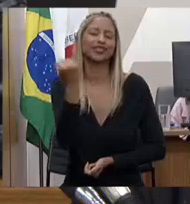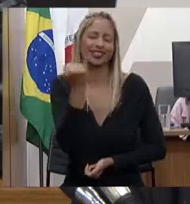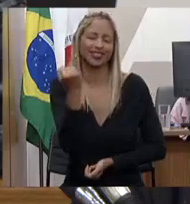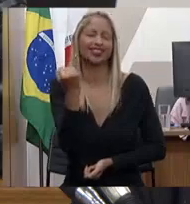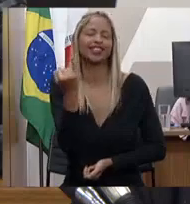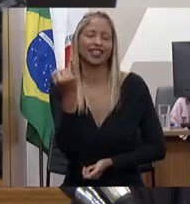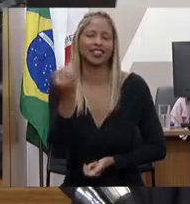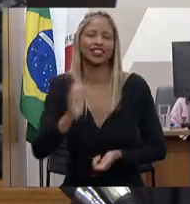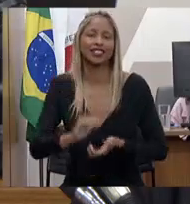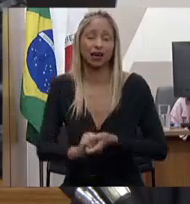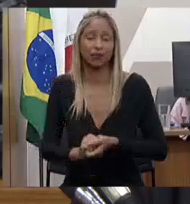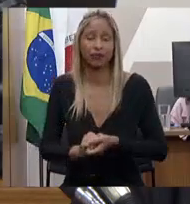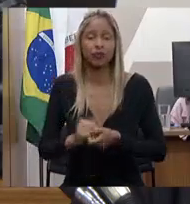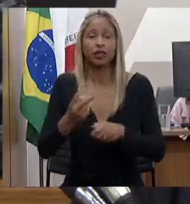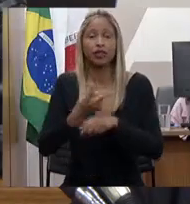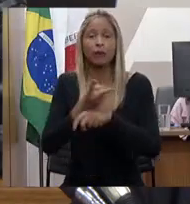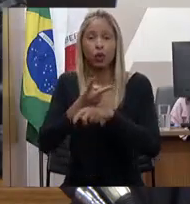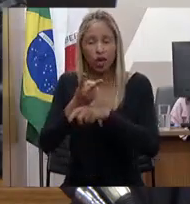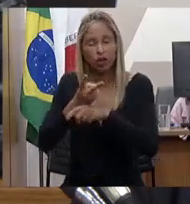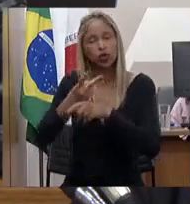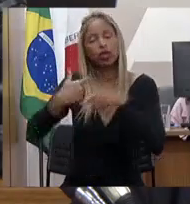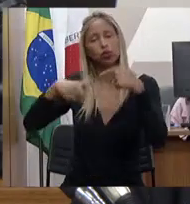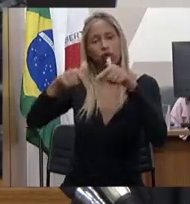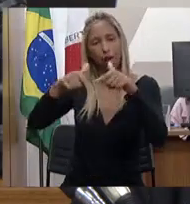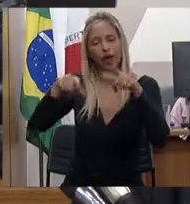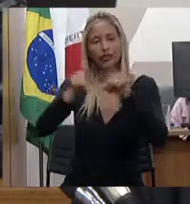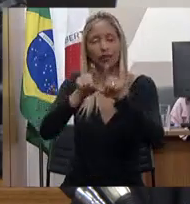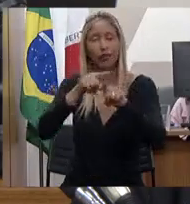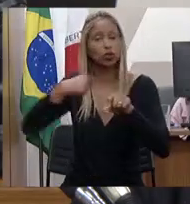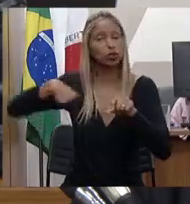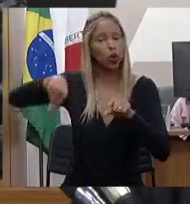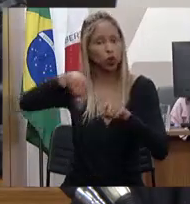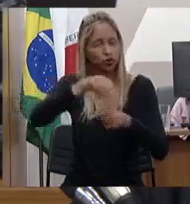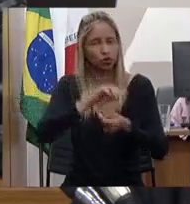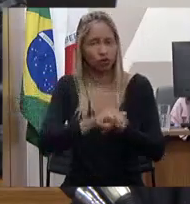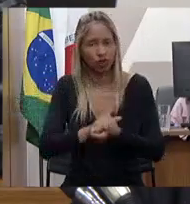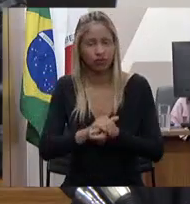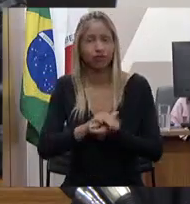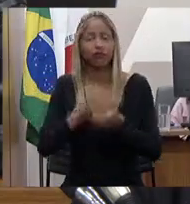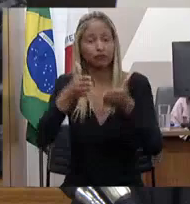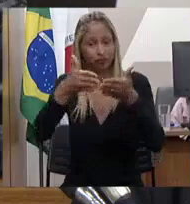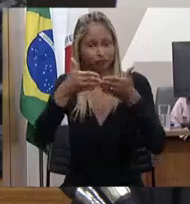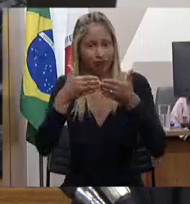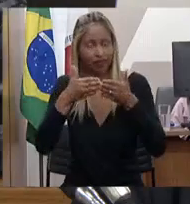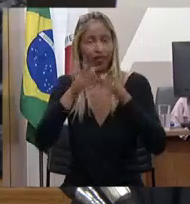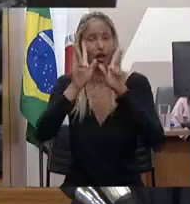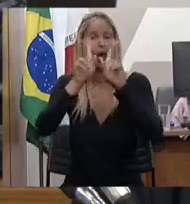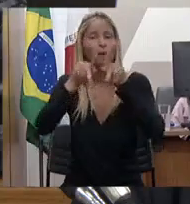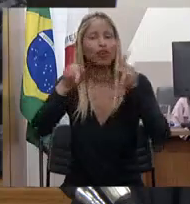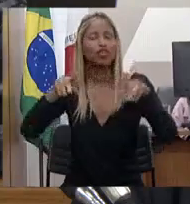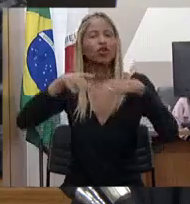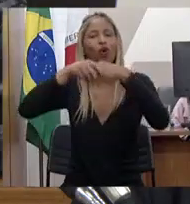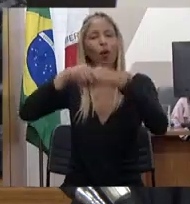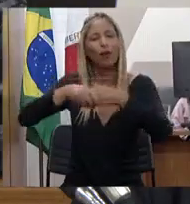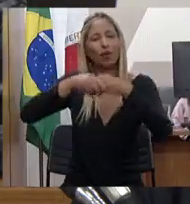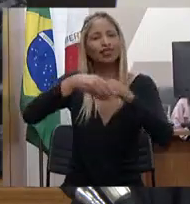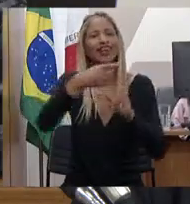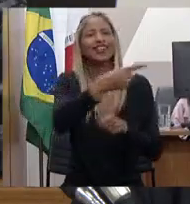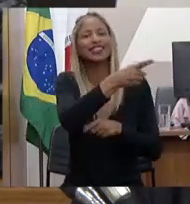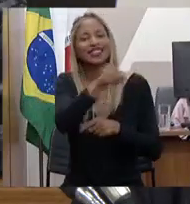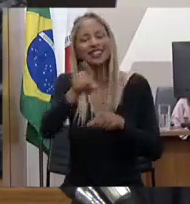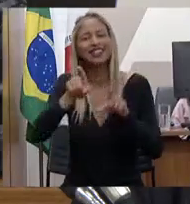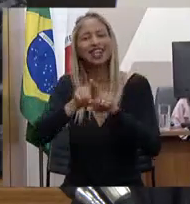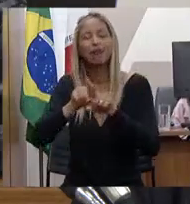da procuradoria do trabalho para todos nós bem Vocês vão me permitir como professora cumprimentar todos vocês